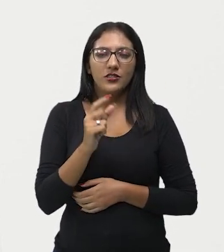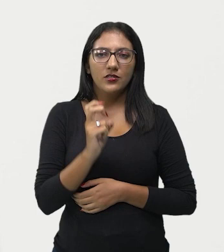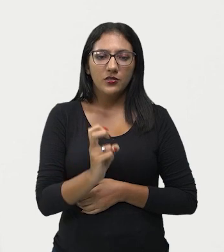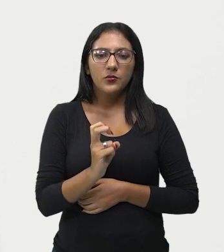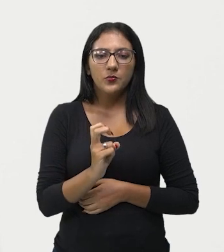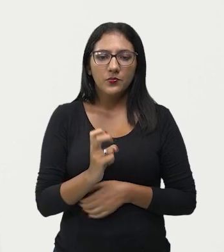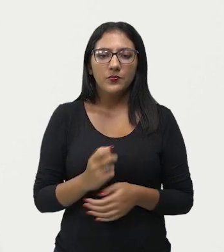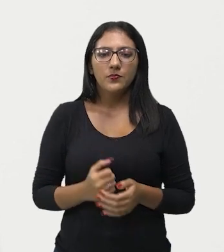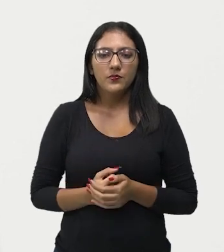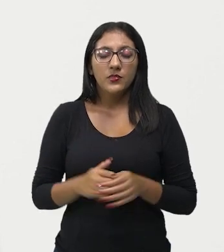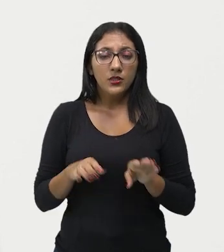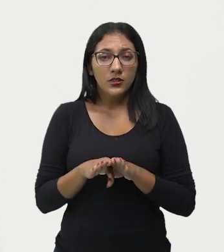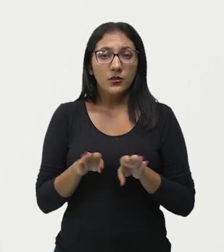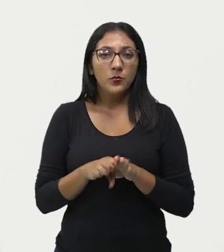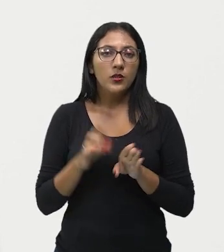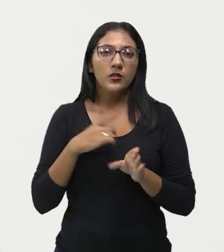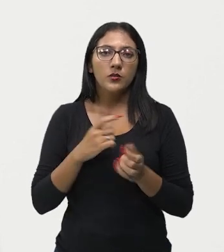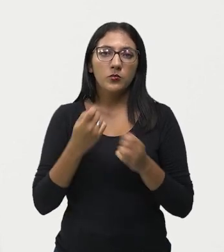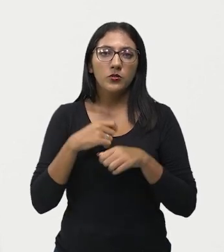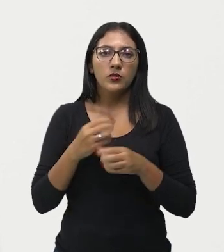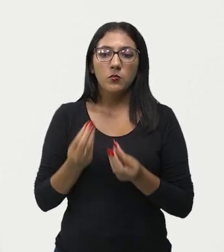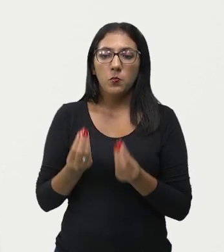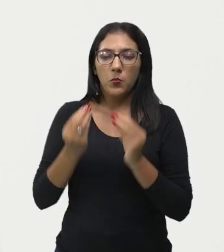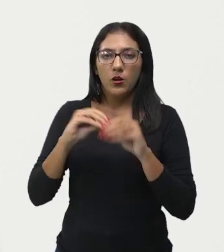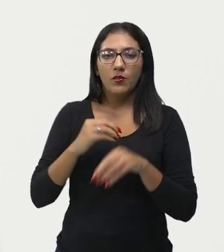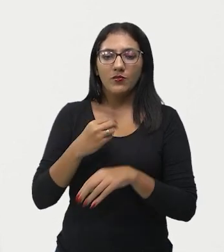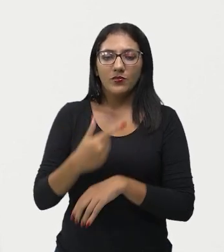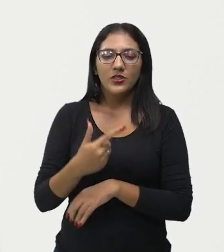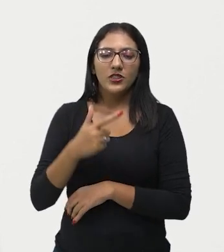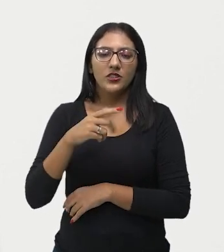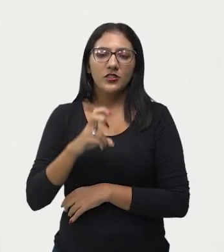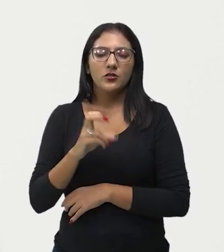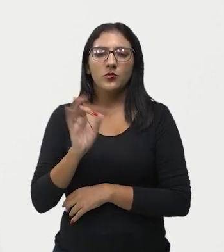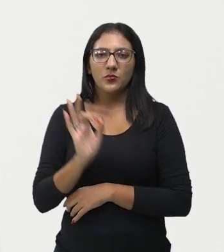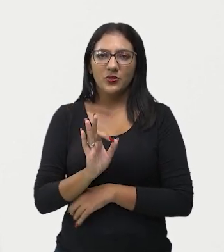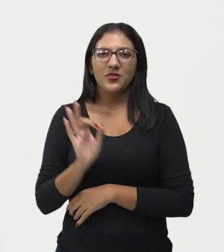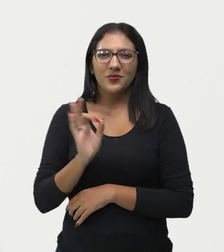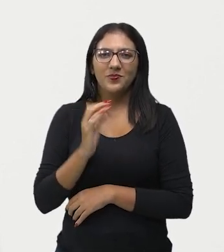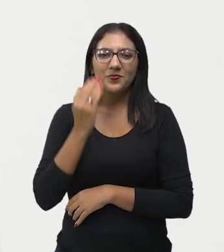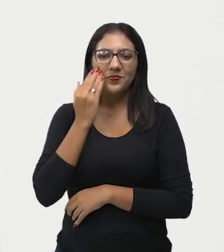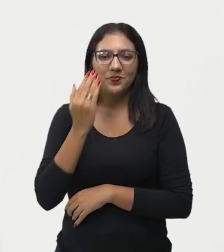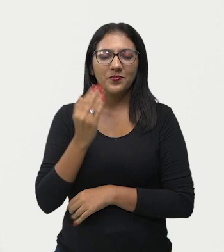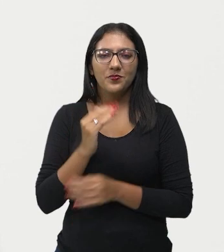que é igual, também pode ser escrito sendo 25%.